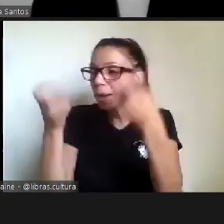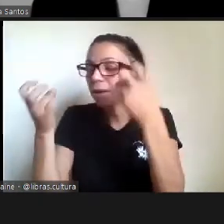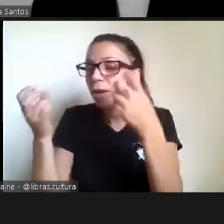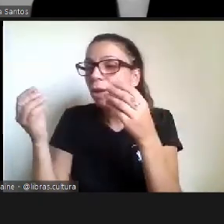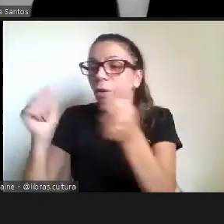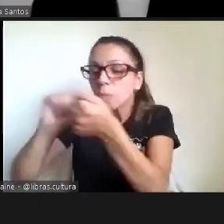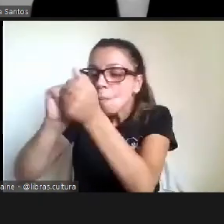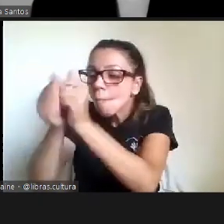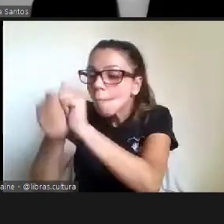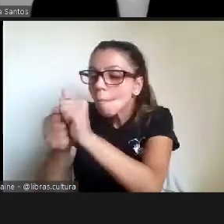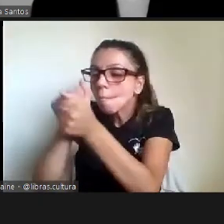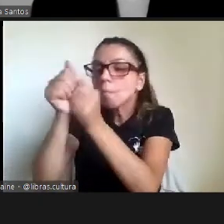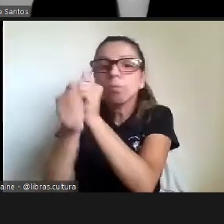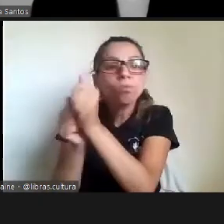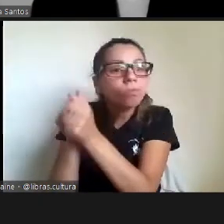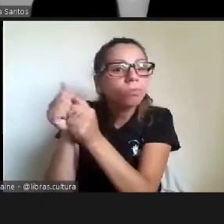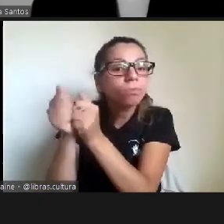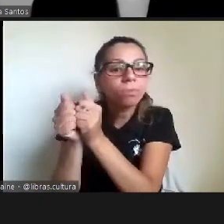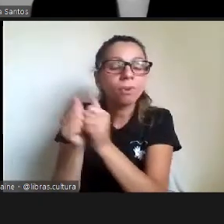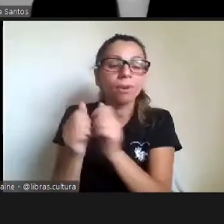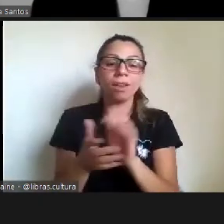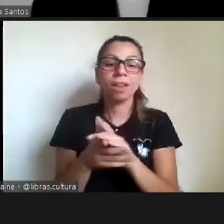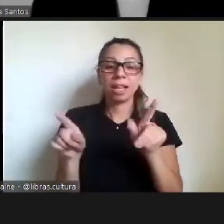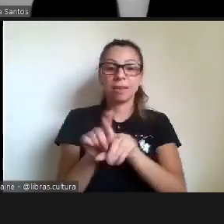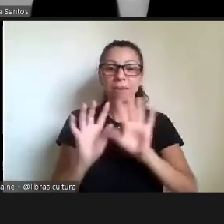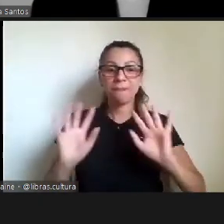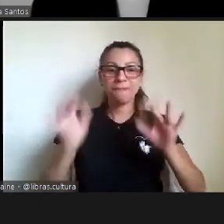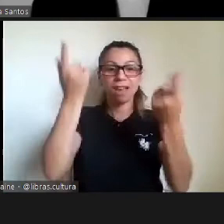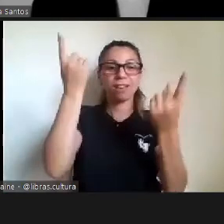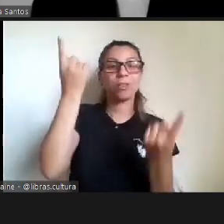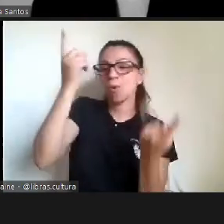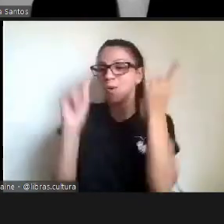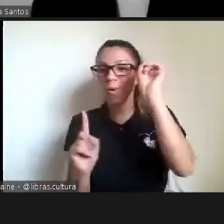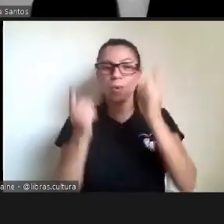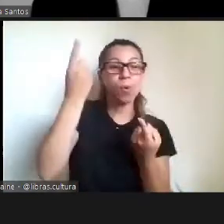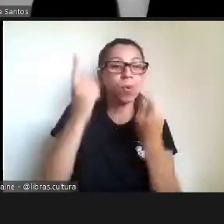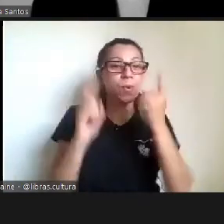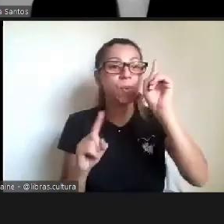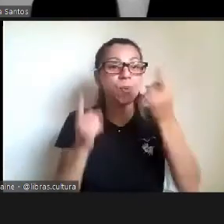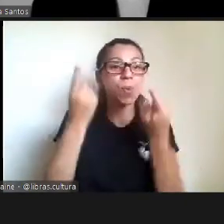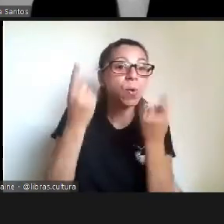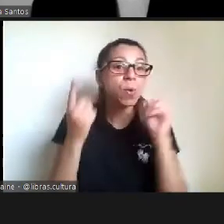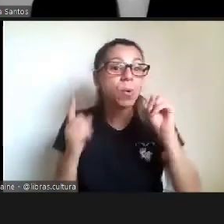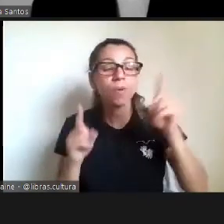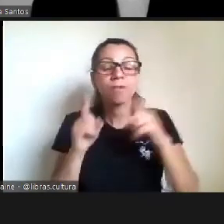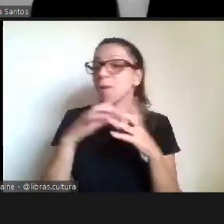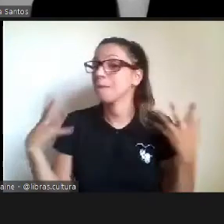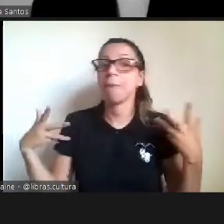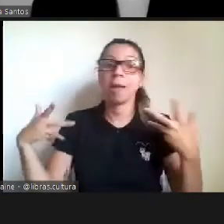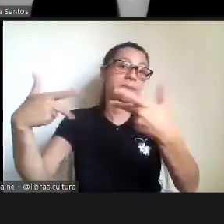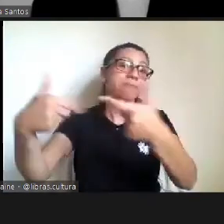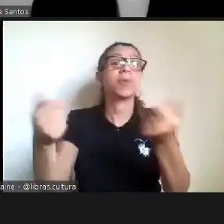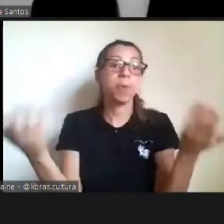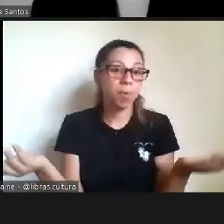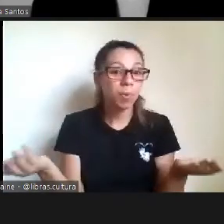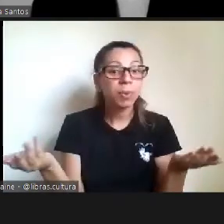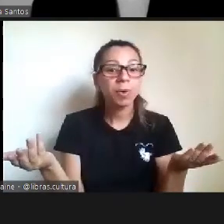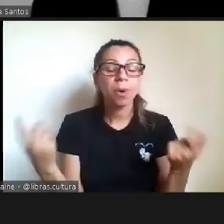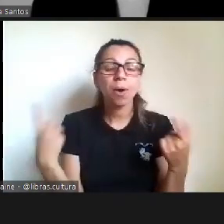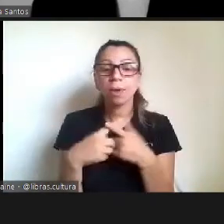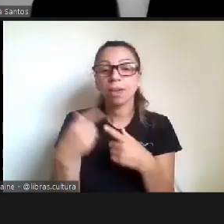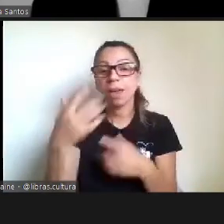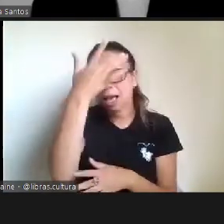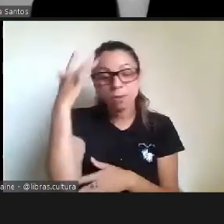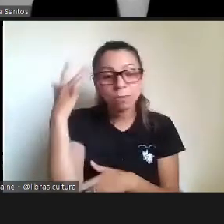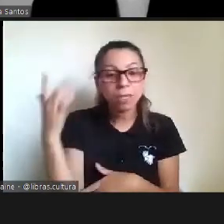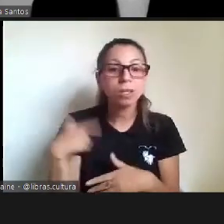boca. Carnaval vai ser mais catártico do que ele é. Porque as pessoas, os corpos